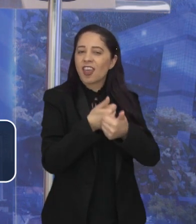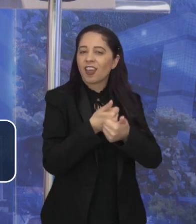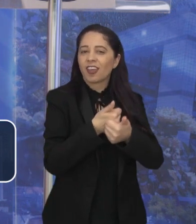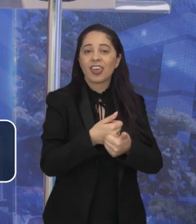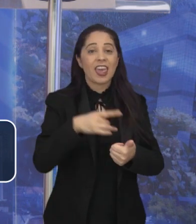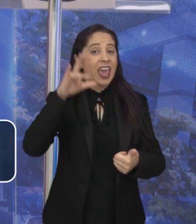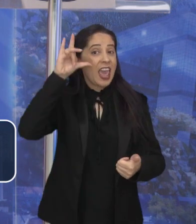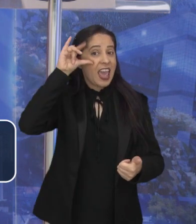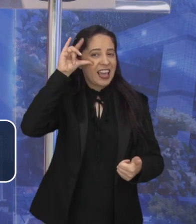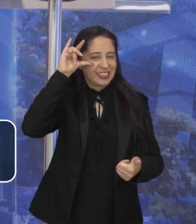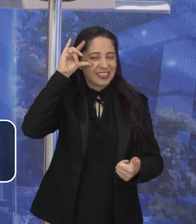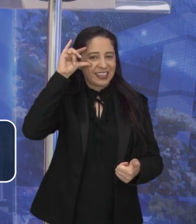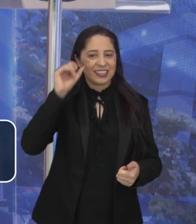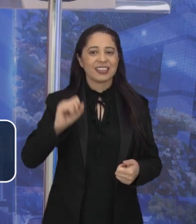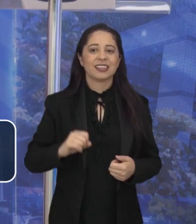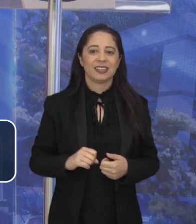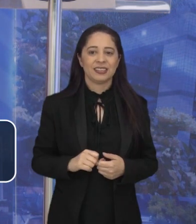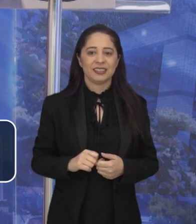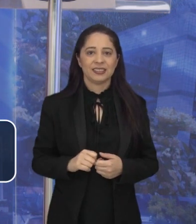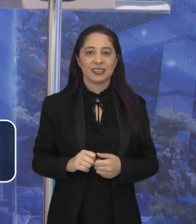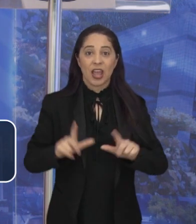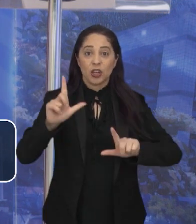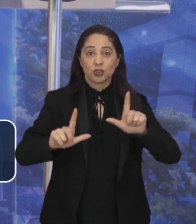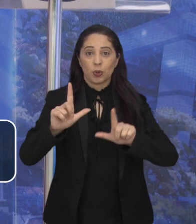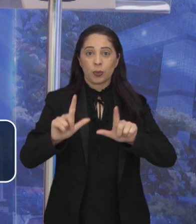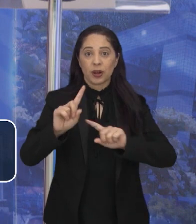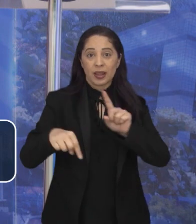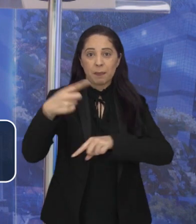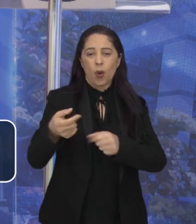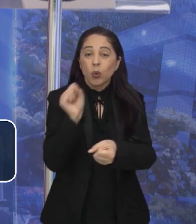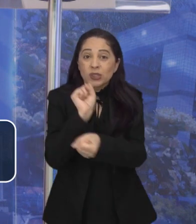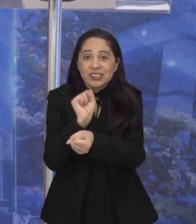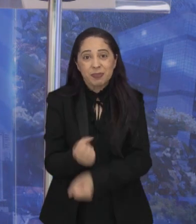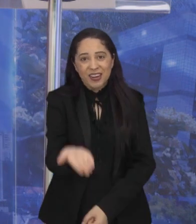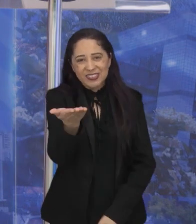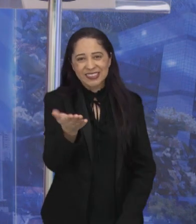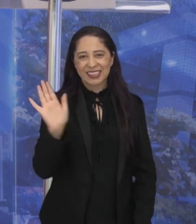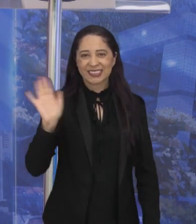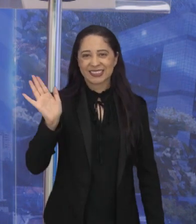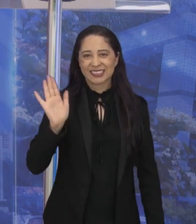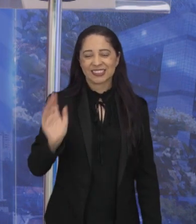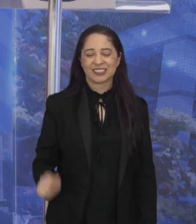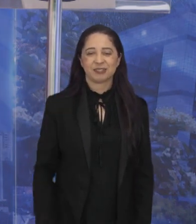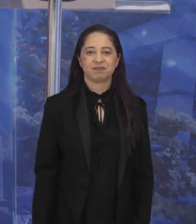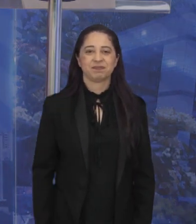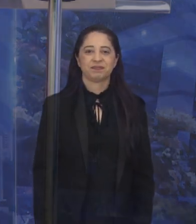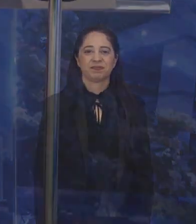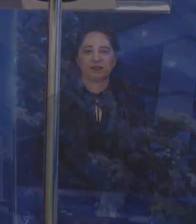inscrever e seguir o perfil da TV Câmara lá no Instagram. Te espero no próximo programa. Até lá!